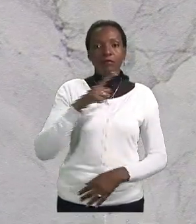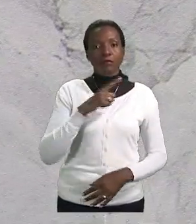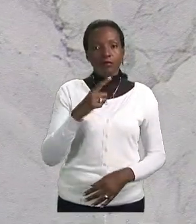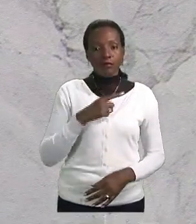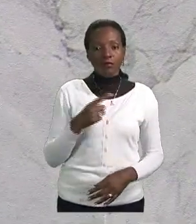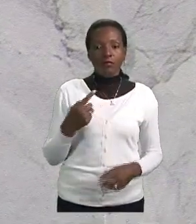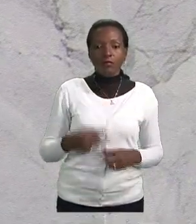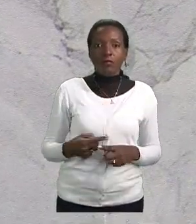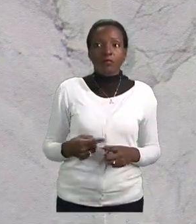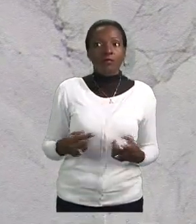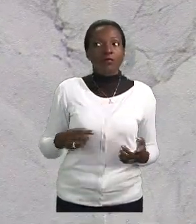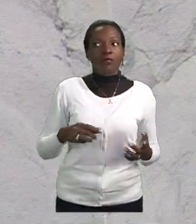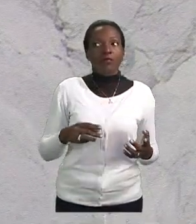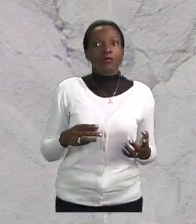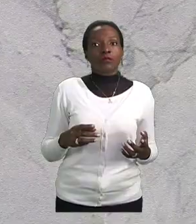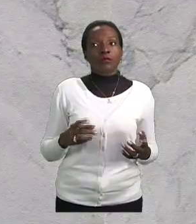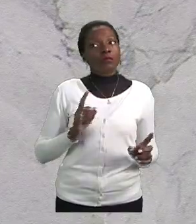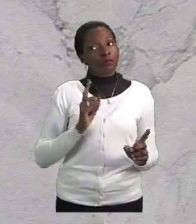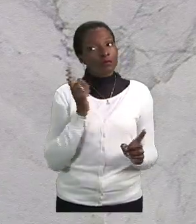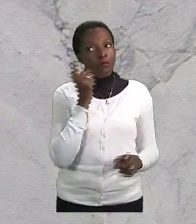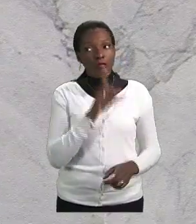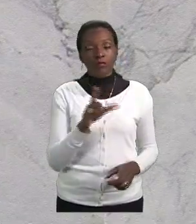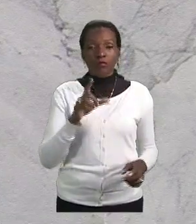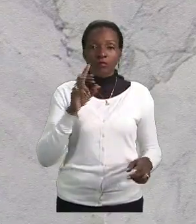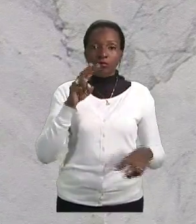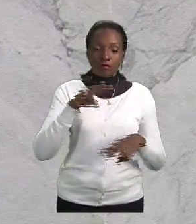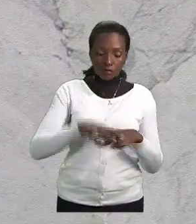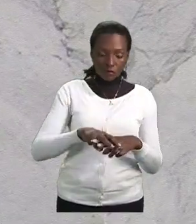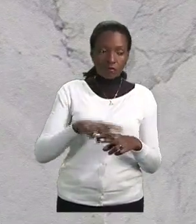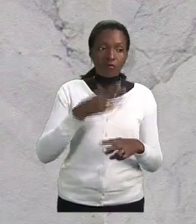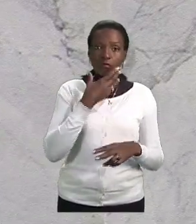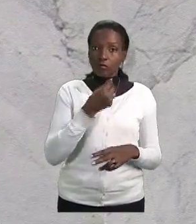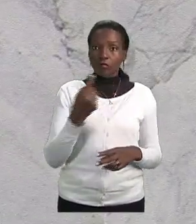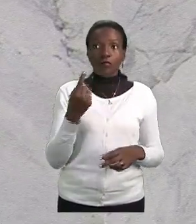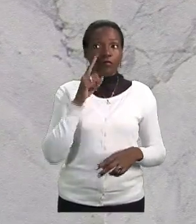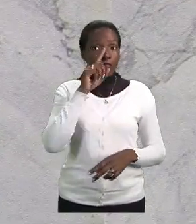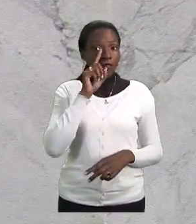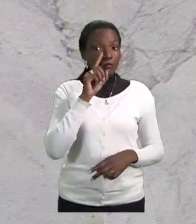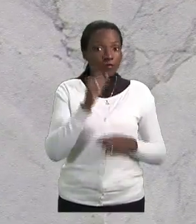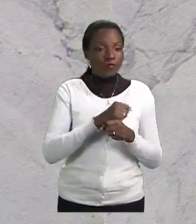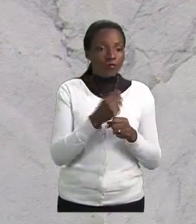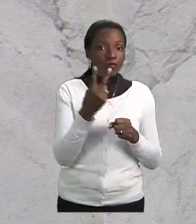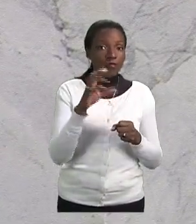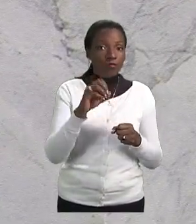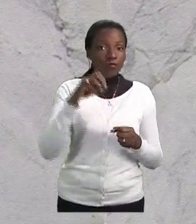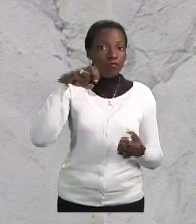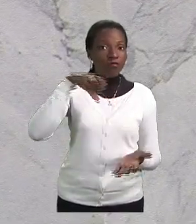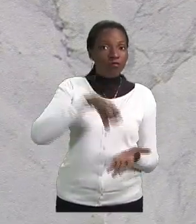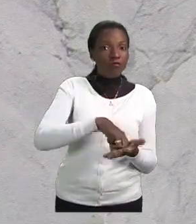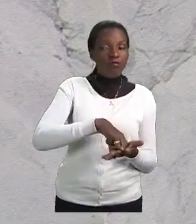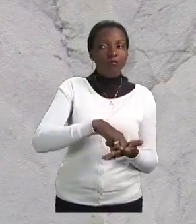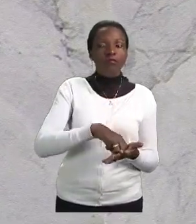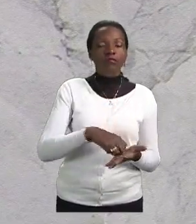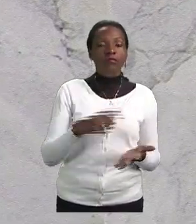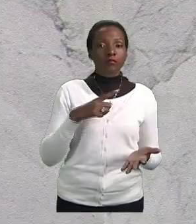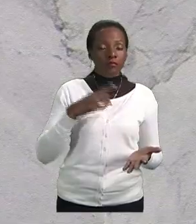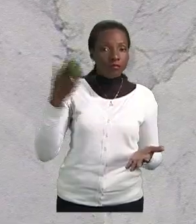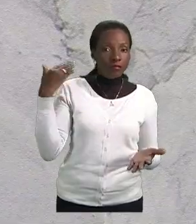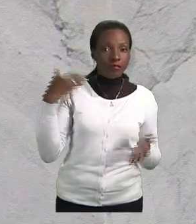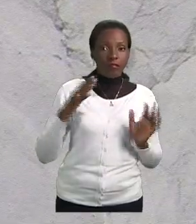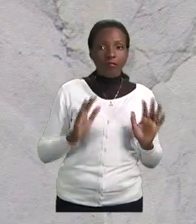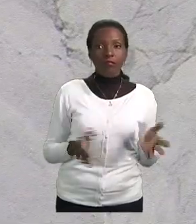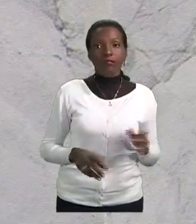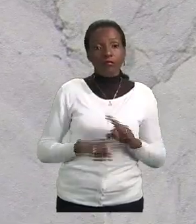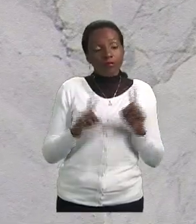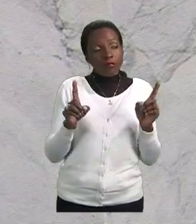indivíduo foi preso o indivíduo perigoso com mais de 20 anos de cadeia tirado mas foi preso poderia ter acontecido coisa pior falando em